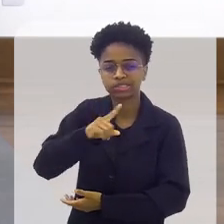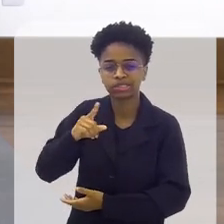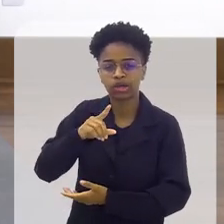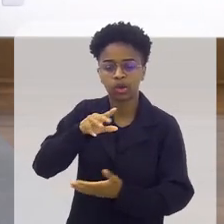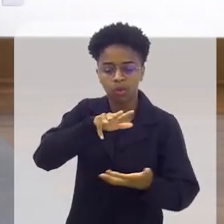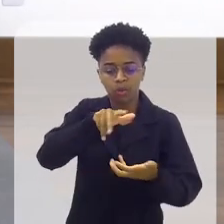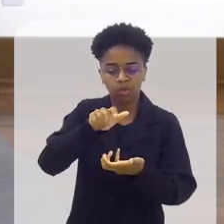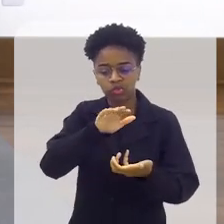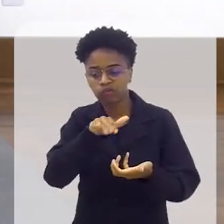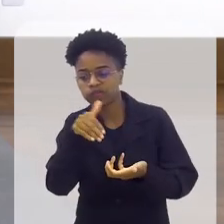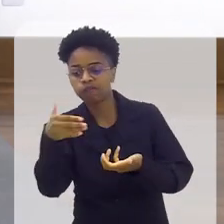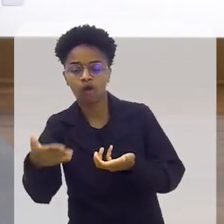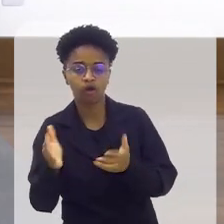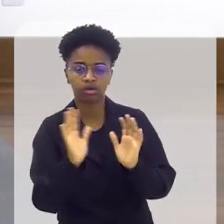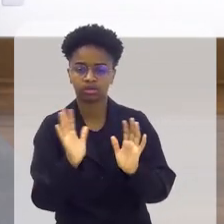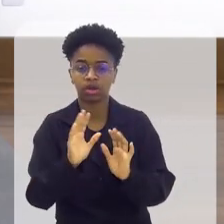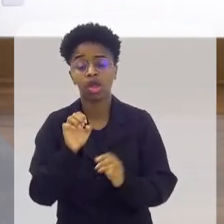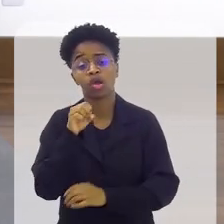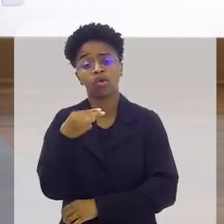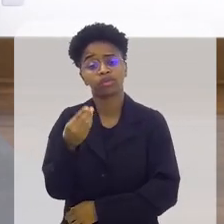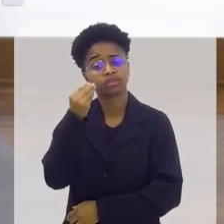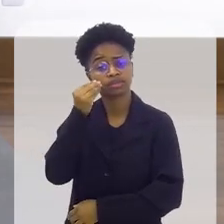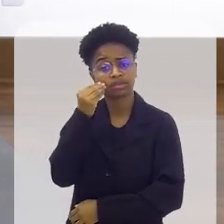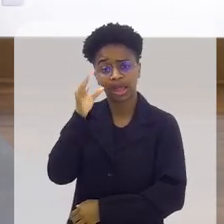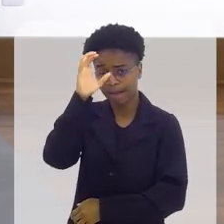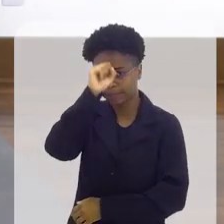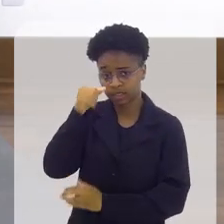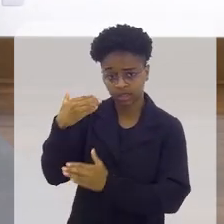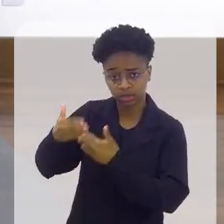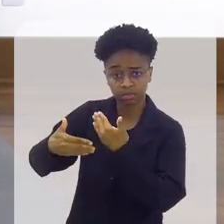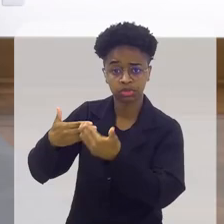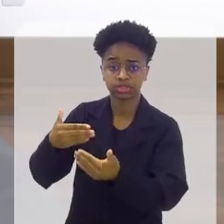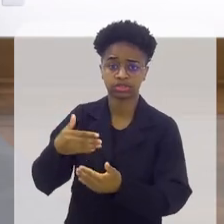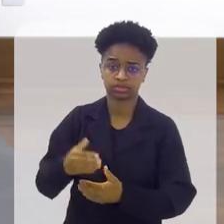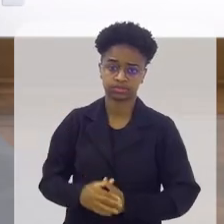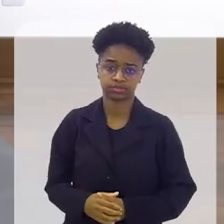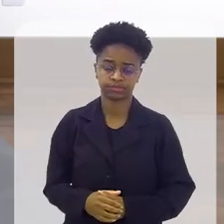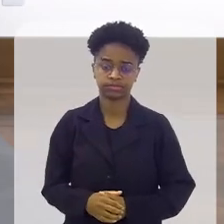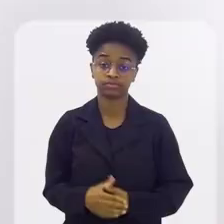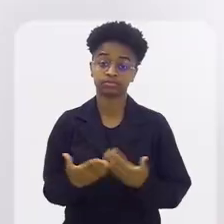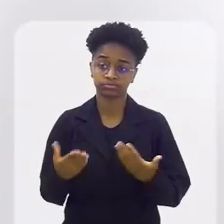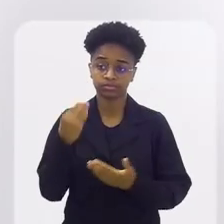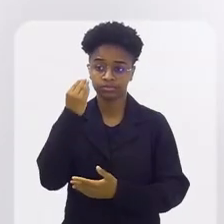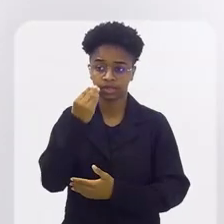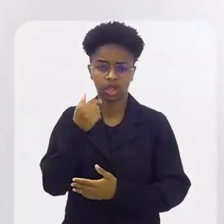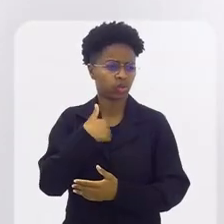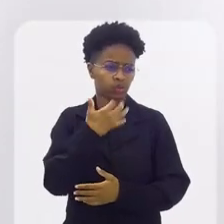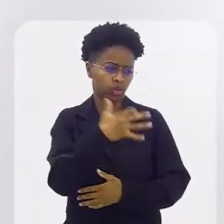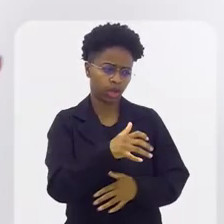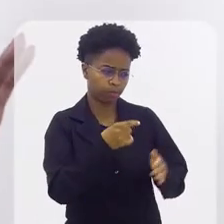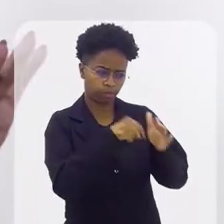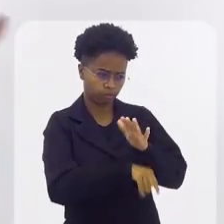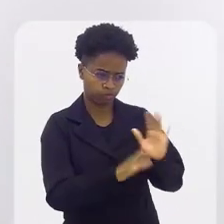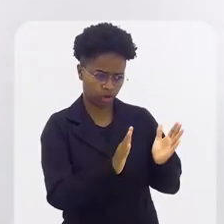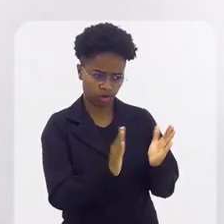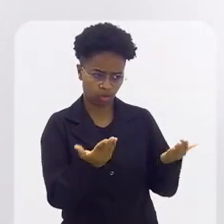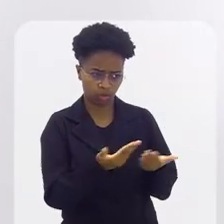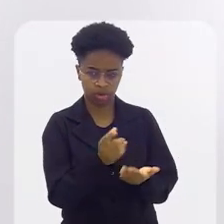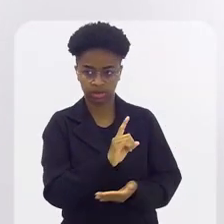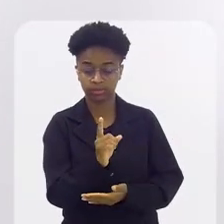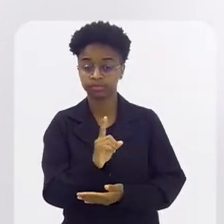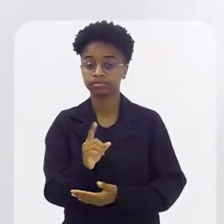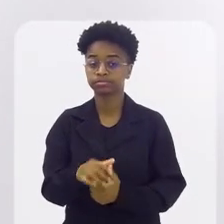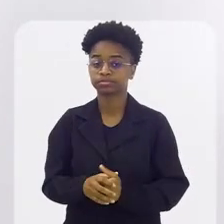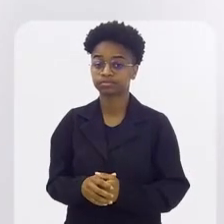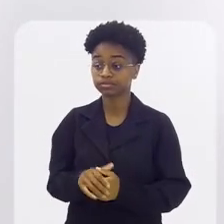de sair do seu mundo e talvez até aprender ao longo do processo de jogar, né? Tá. A experiência de desenvolver. Mas não quero entrar nisso isso.